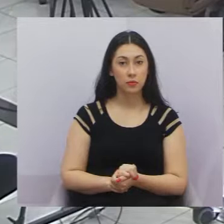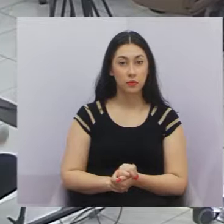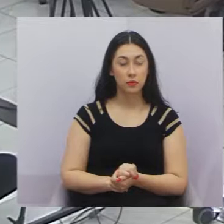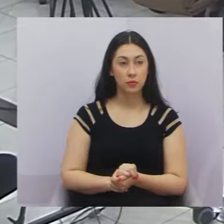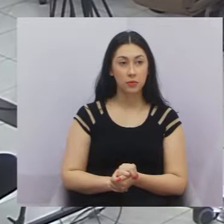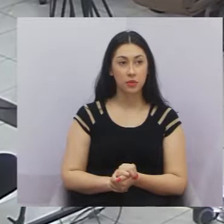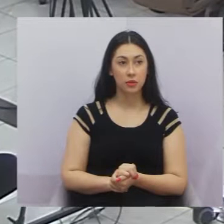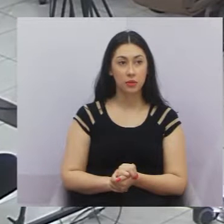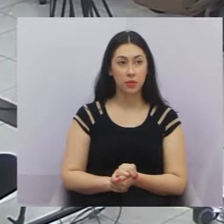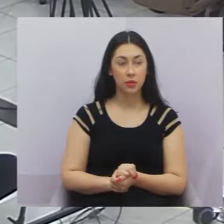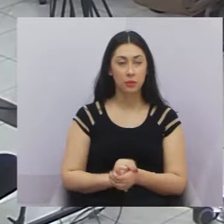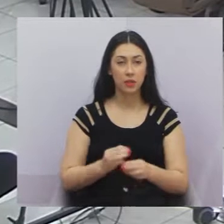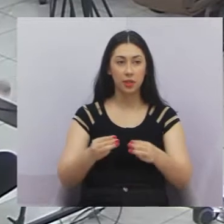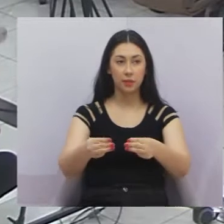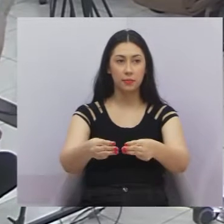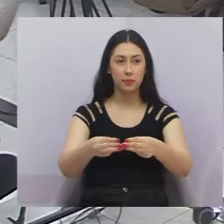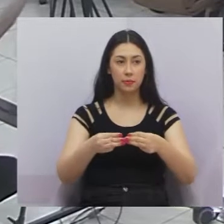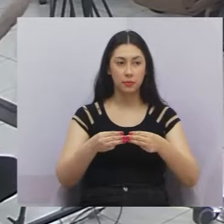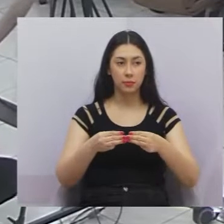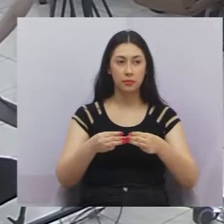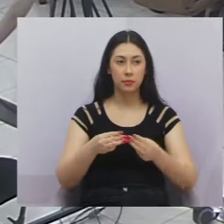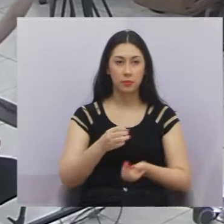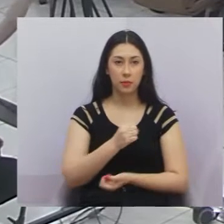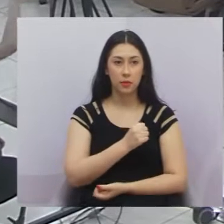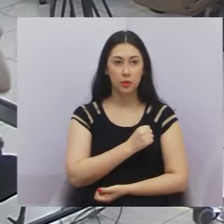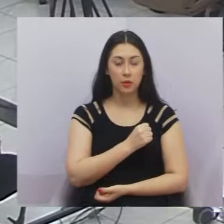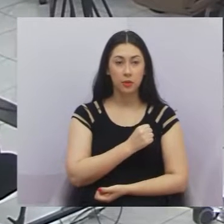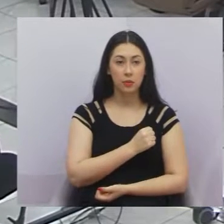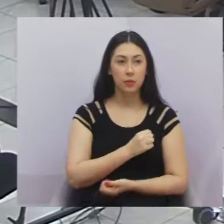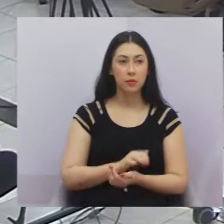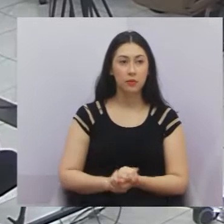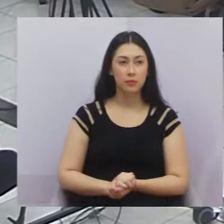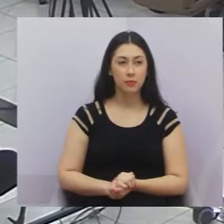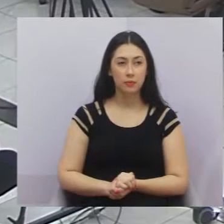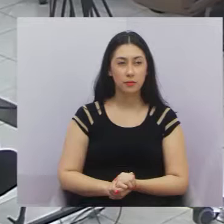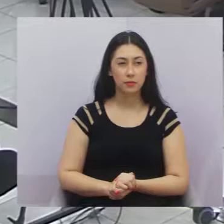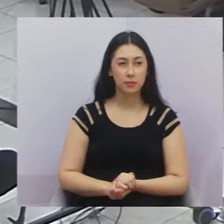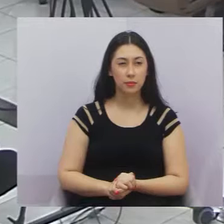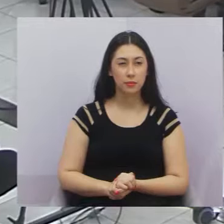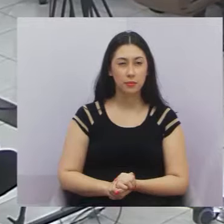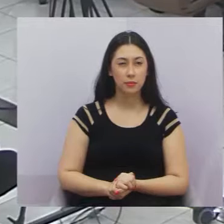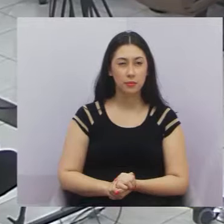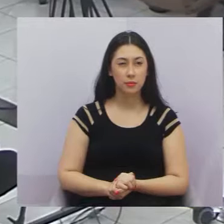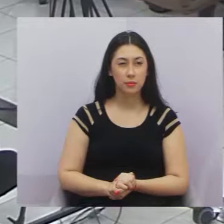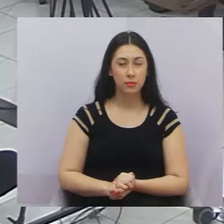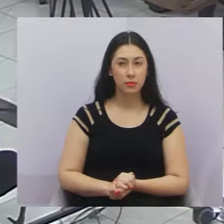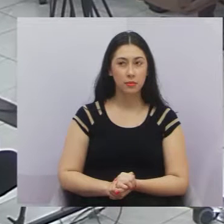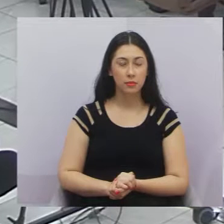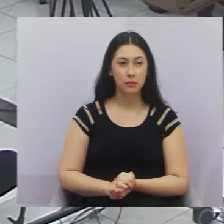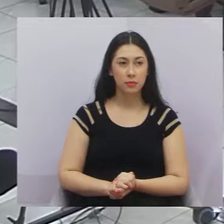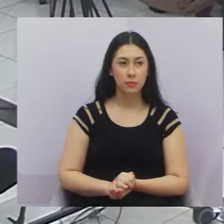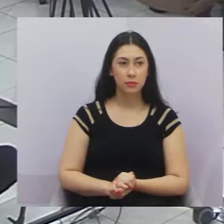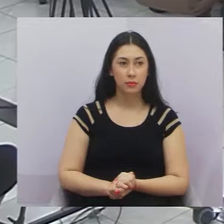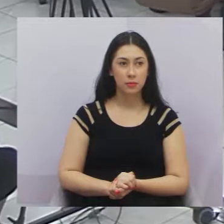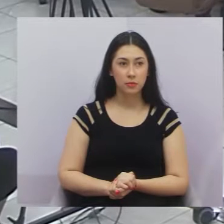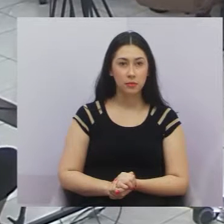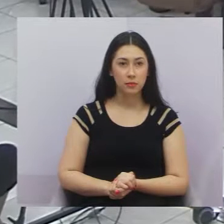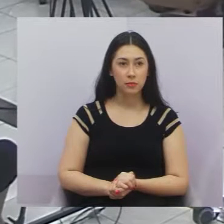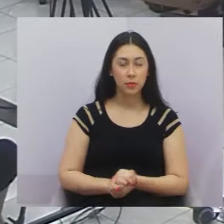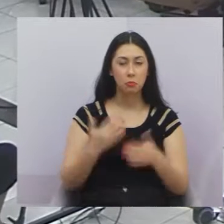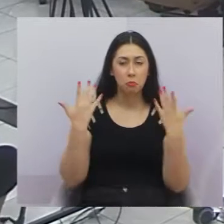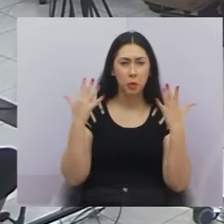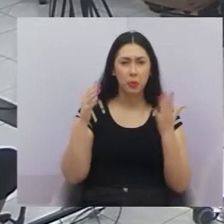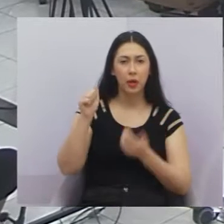Moção número 477. Moção congratulatória ao atleta Túlio Toledo